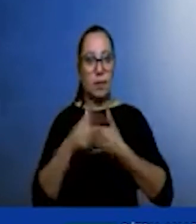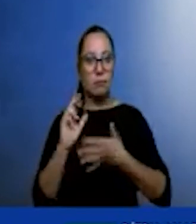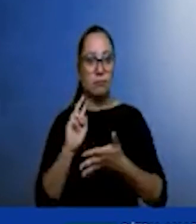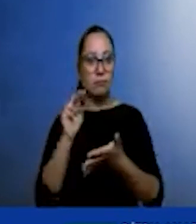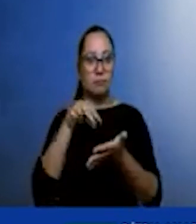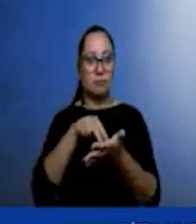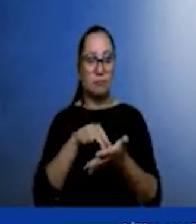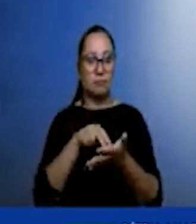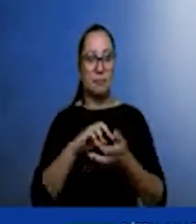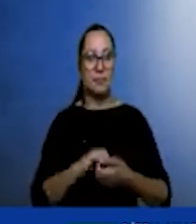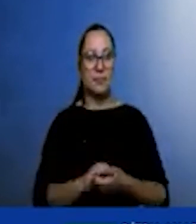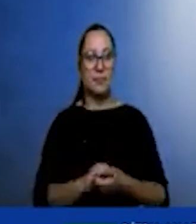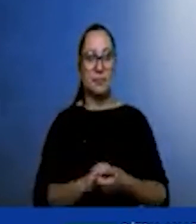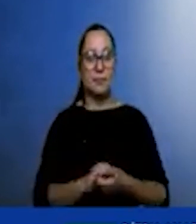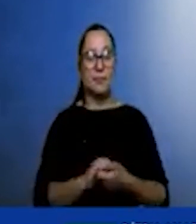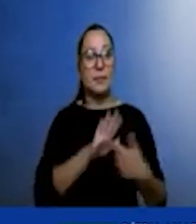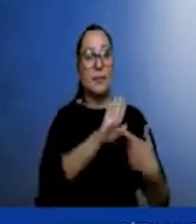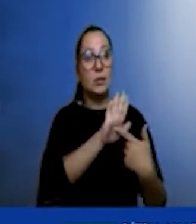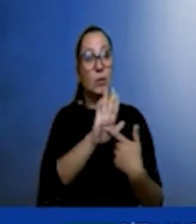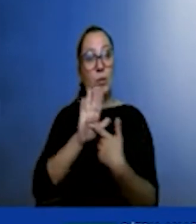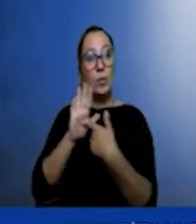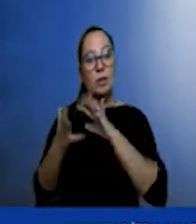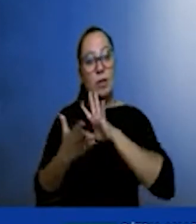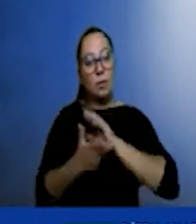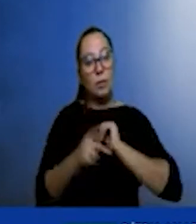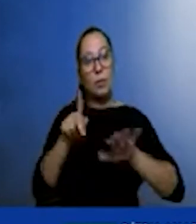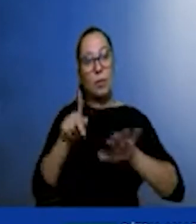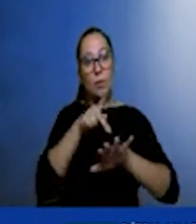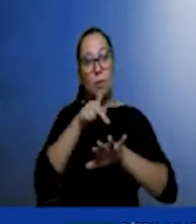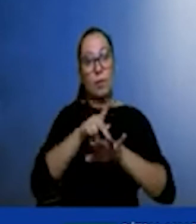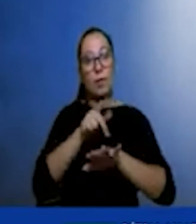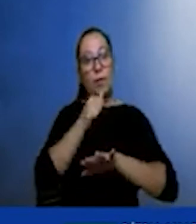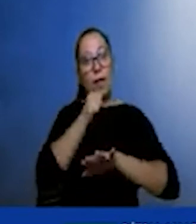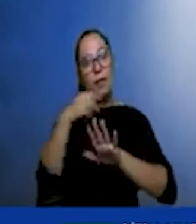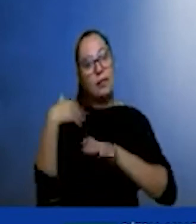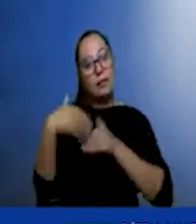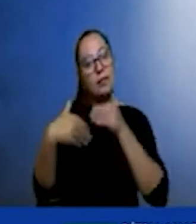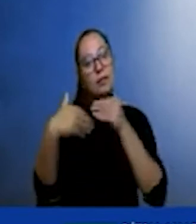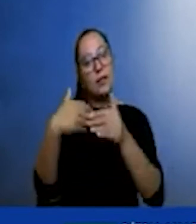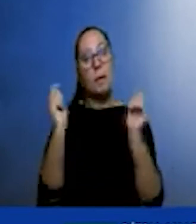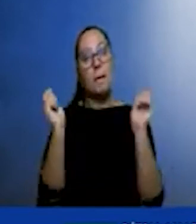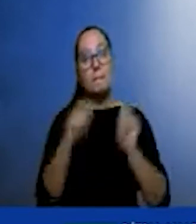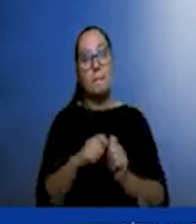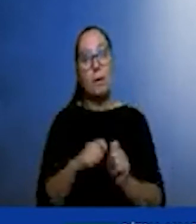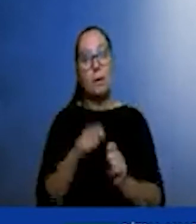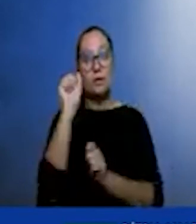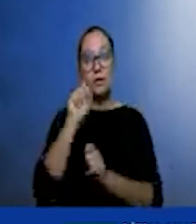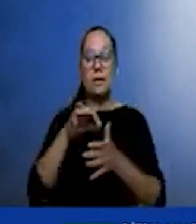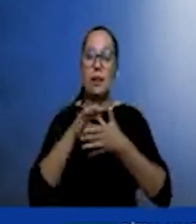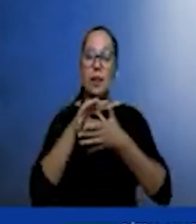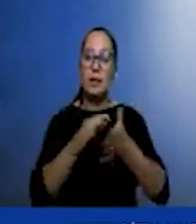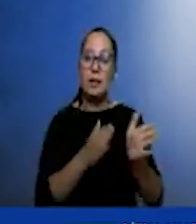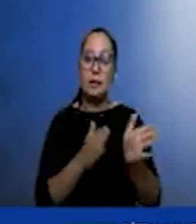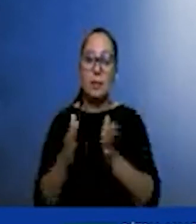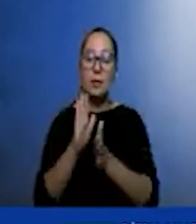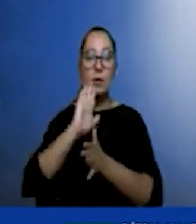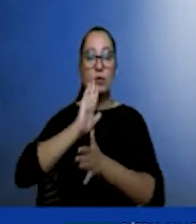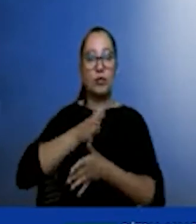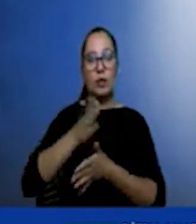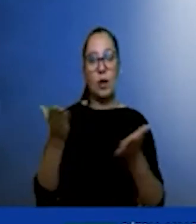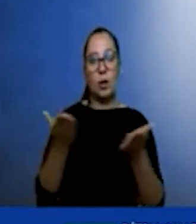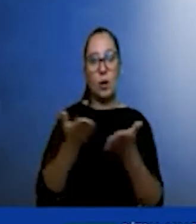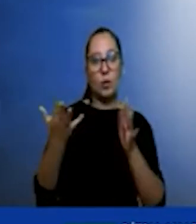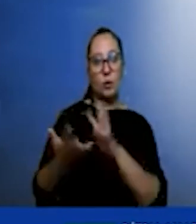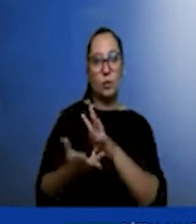e mostrar para o mundo que um país que ainda está em desenvolvimento pode sim ser líder nessa jornada, como já é hoje mundialmente,